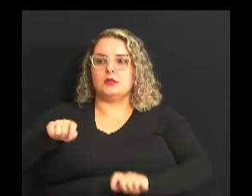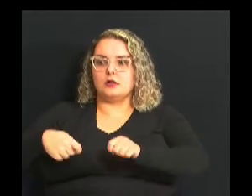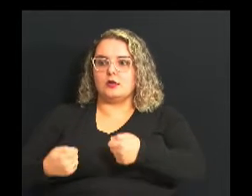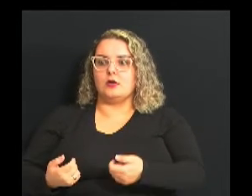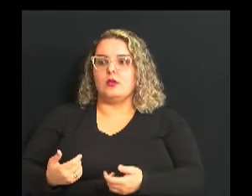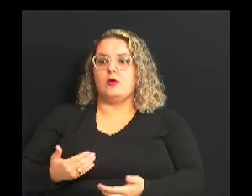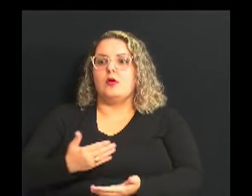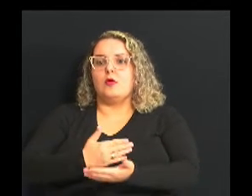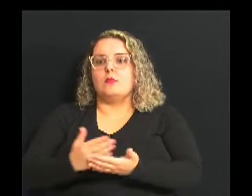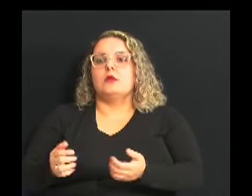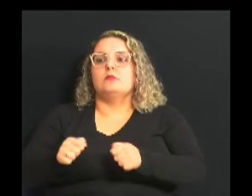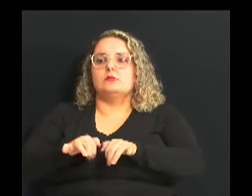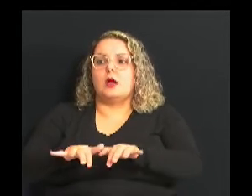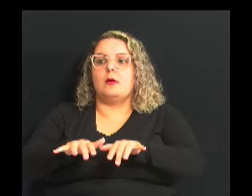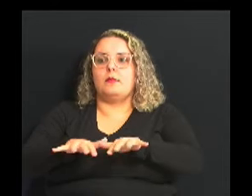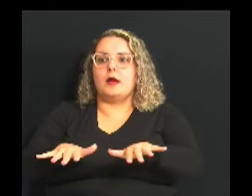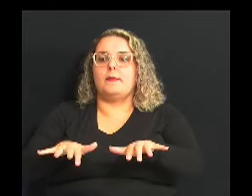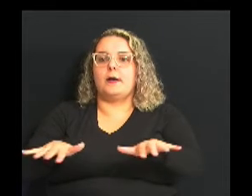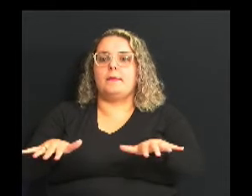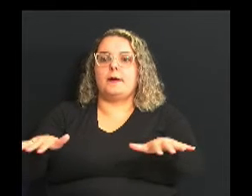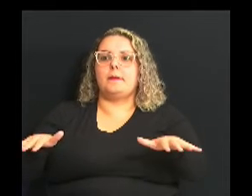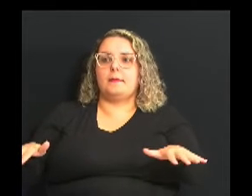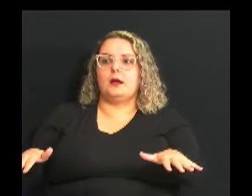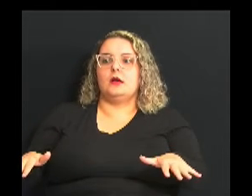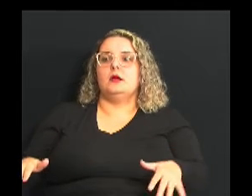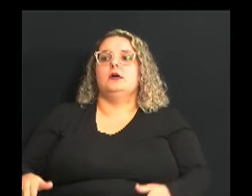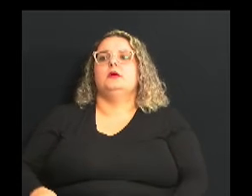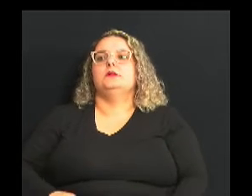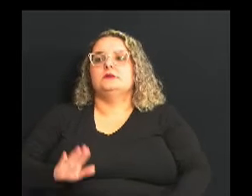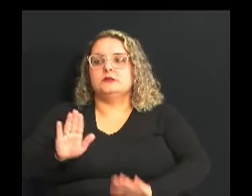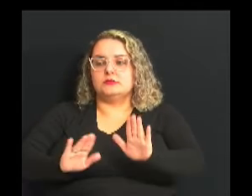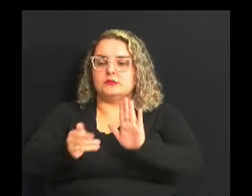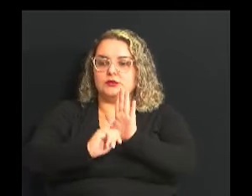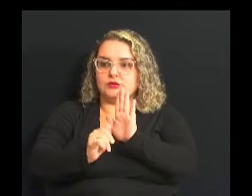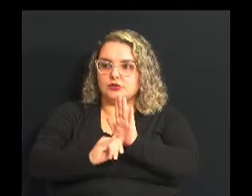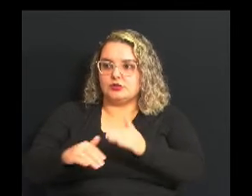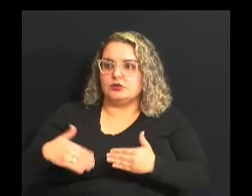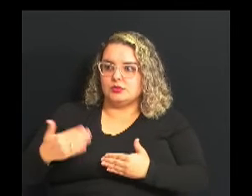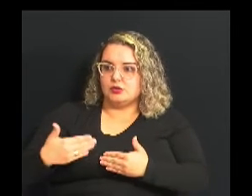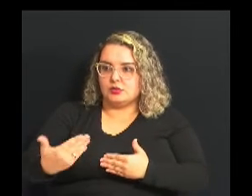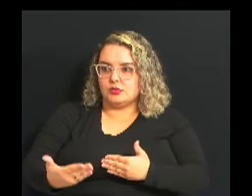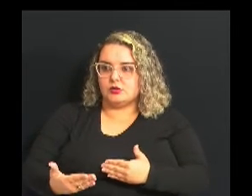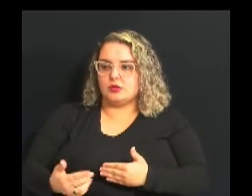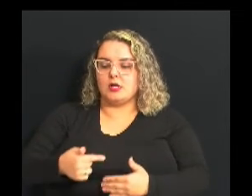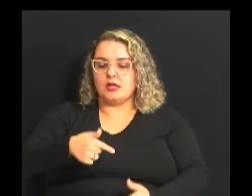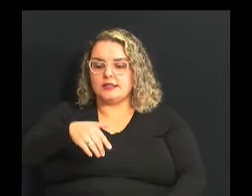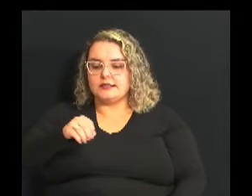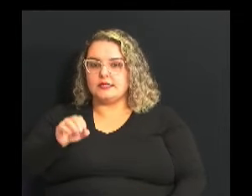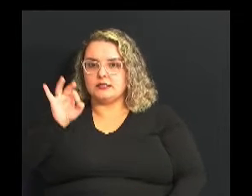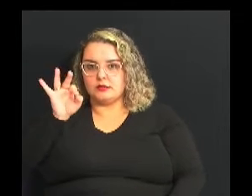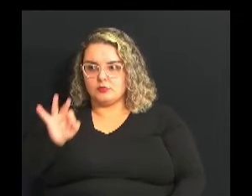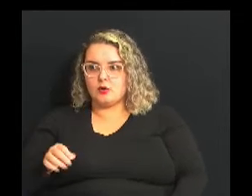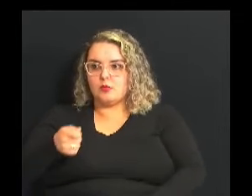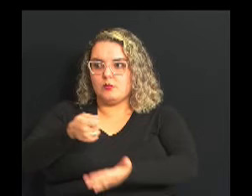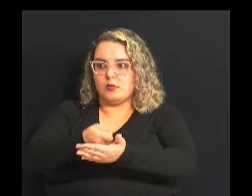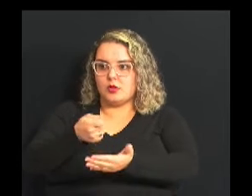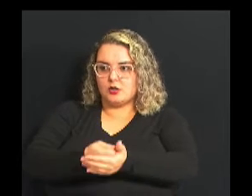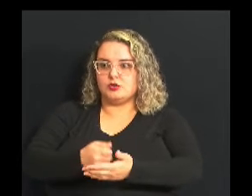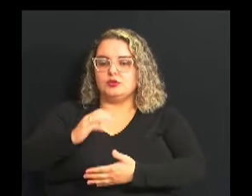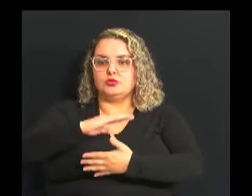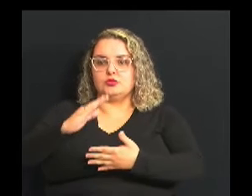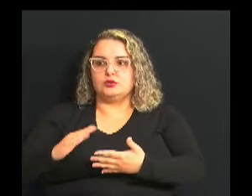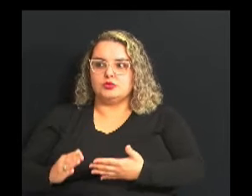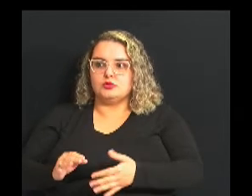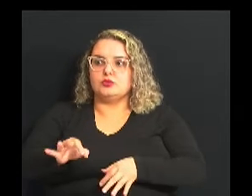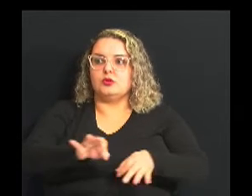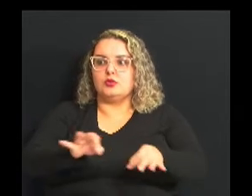a aumentar isso, né? Na licitação que veio a seguir, nós colocamos 70% obrigatório de Libras, 70% da programação,